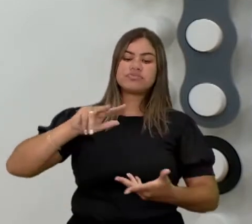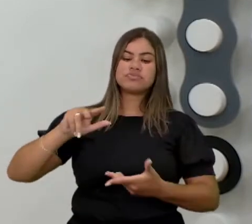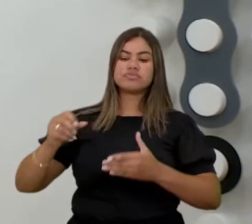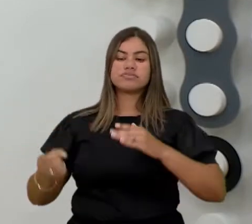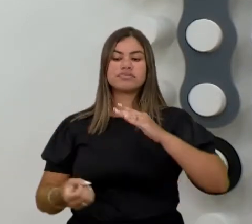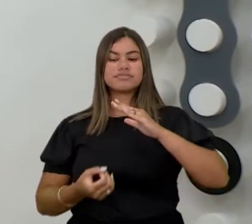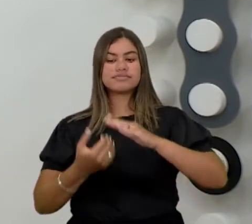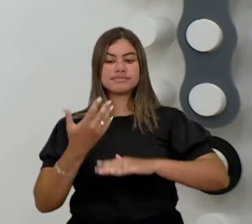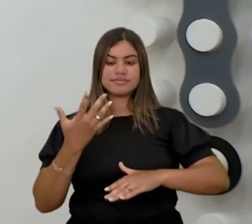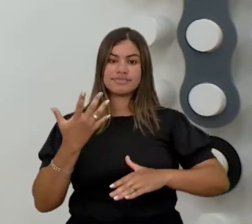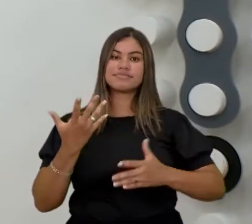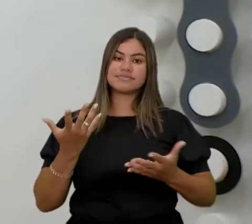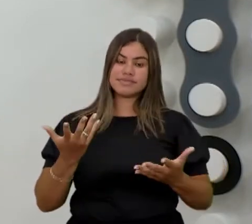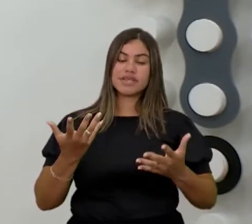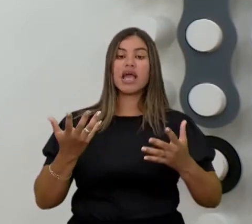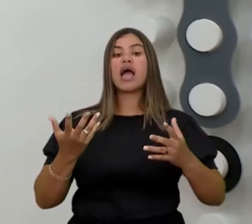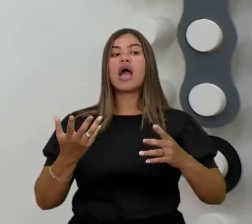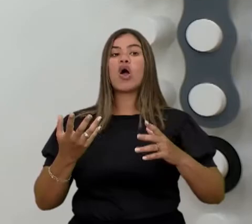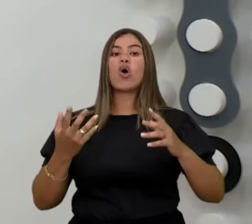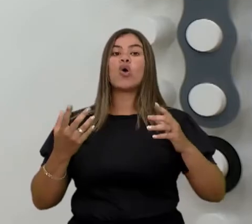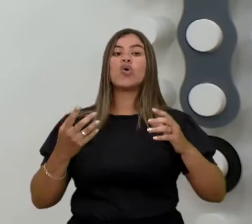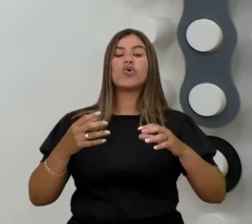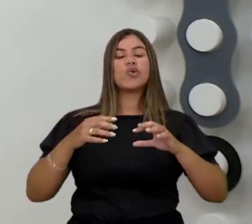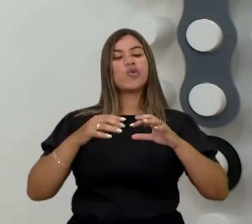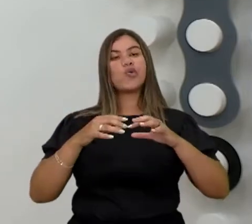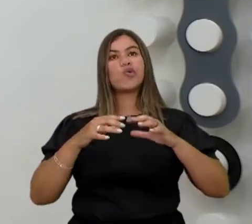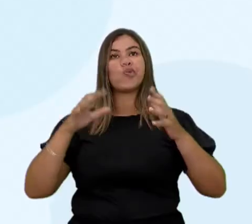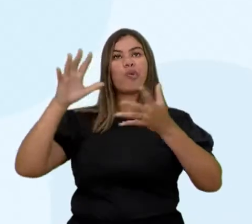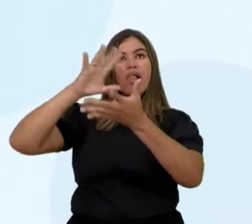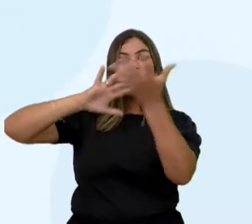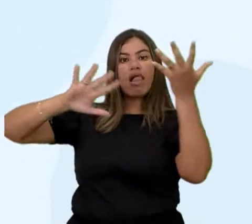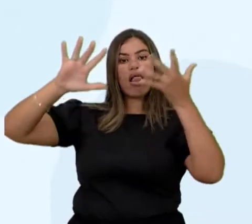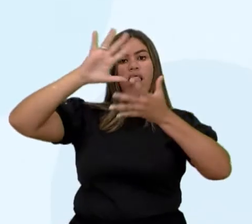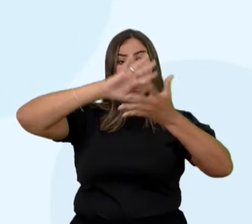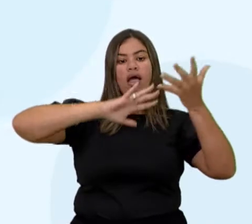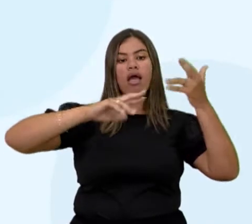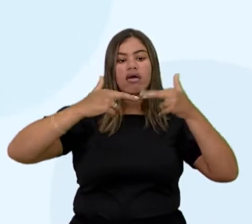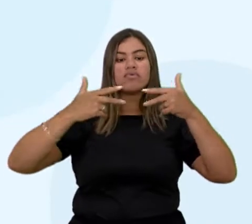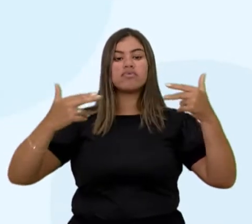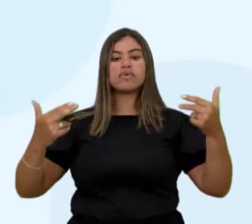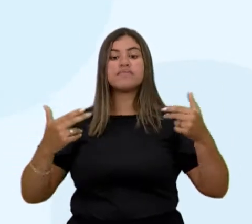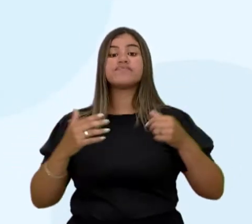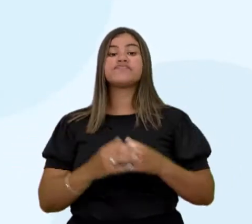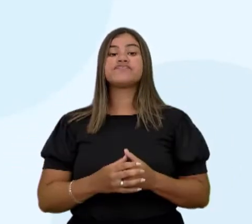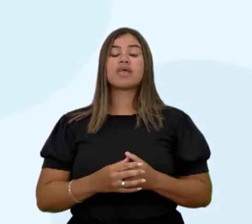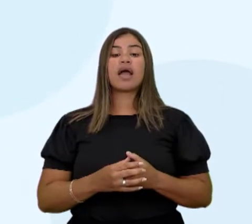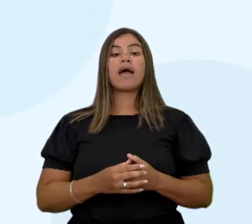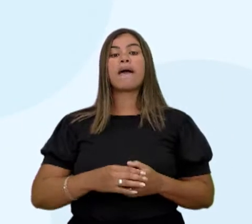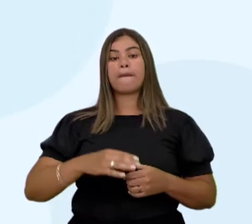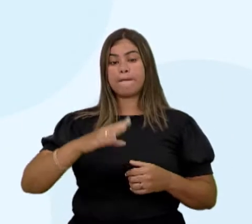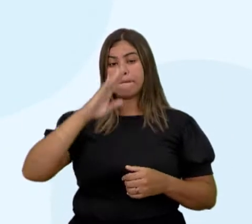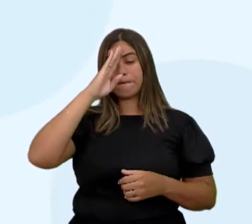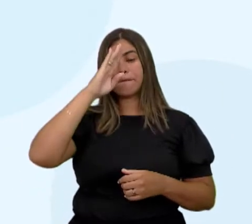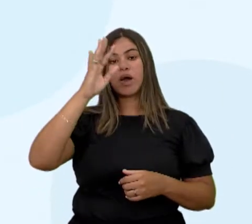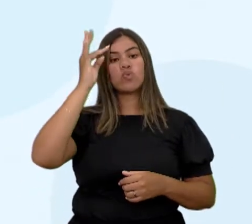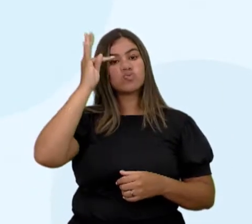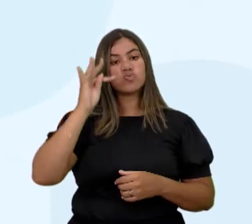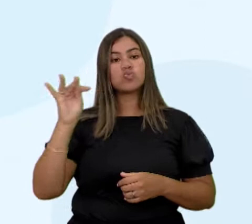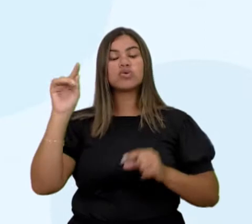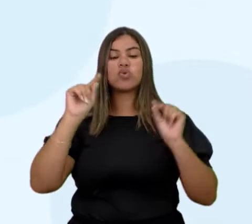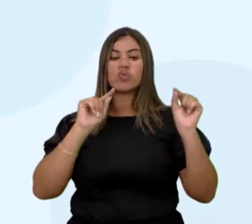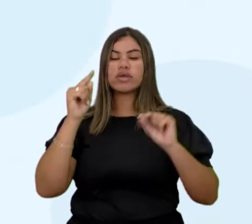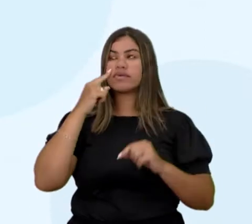das galáxias, dos sistemas, né? Então vamos lá, ó, coloca aí, ó, a teoria que é conhecida é a teoria do Big Bang, né,